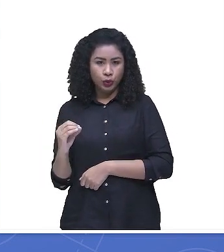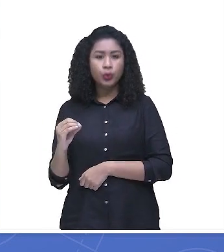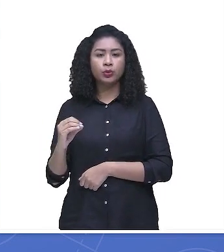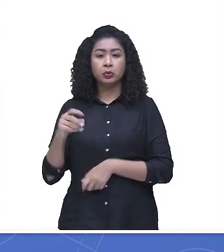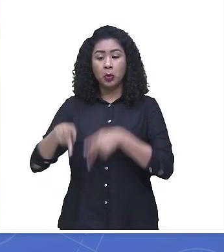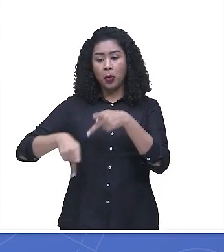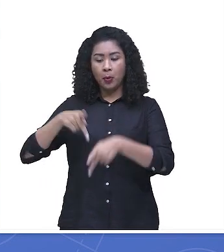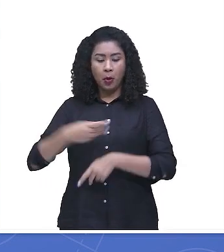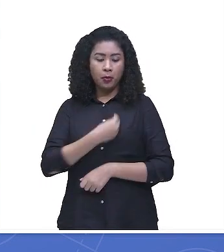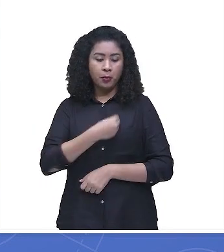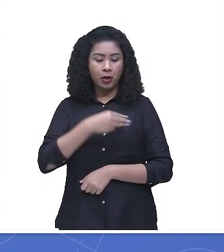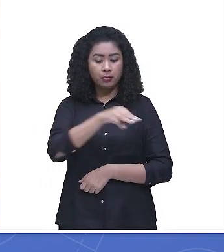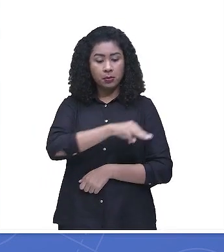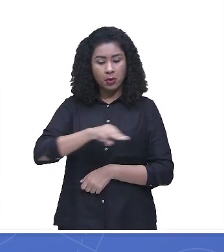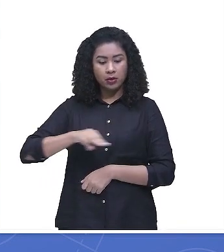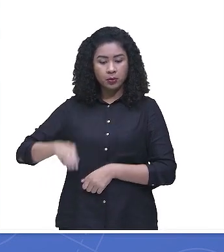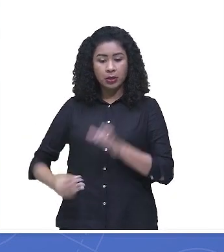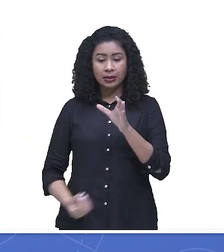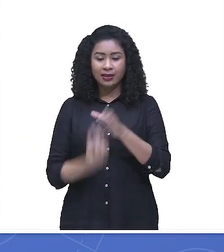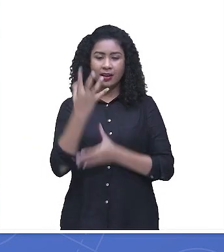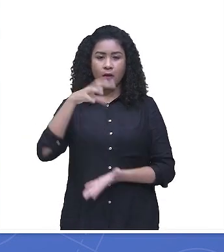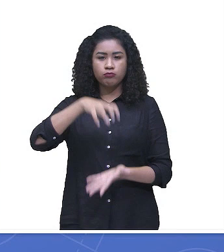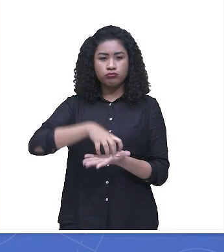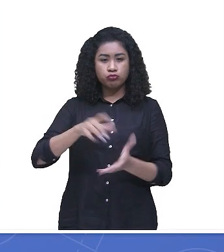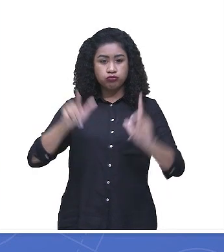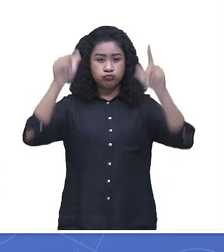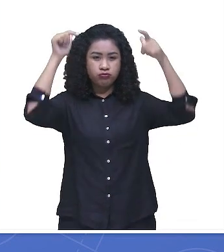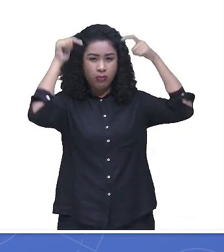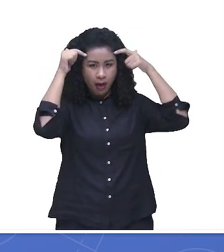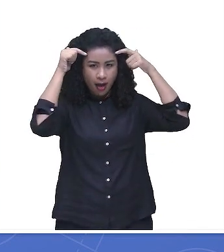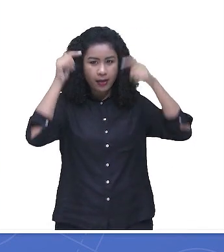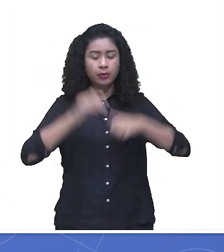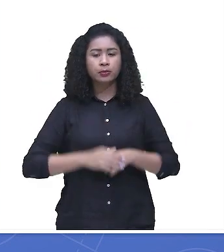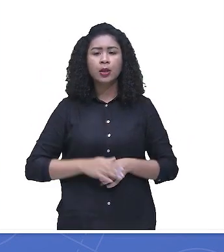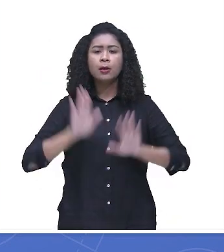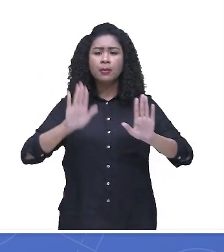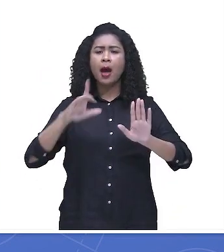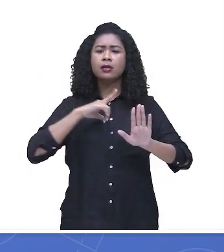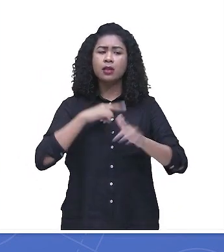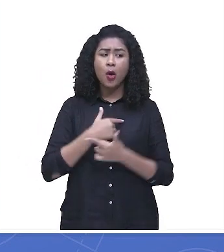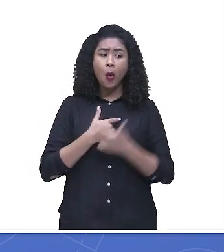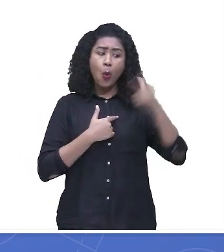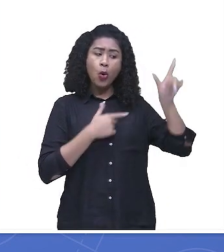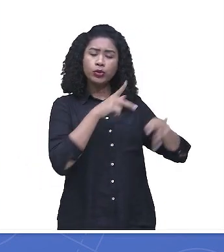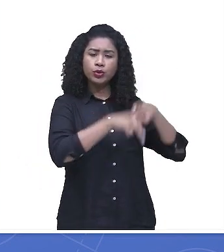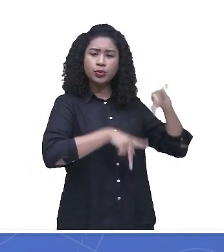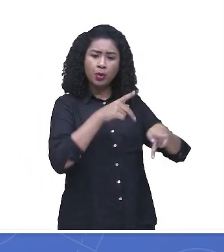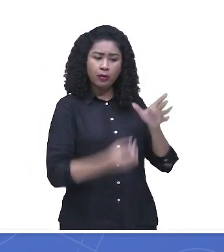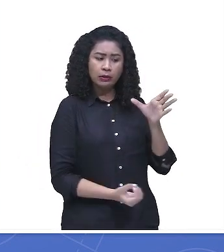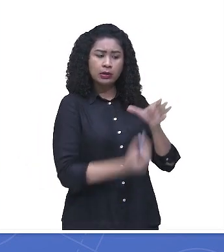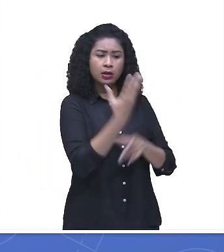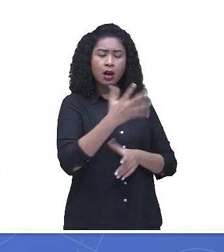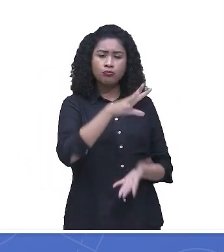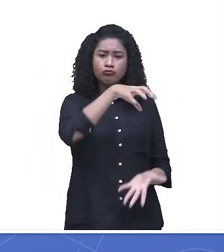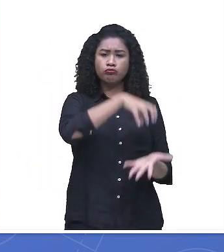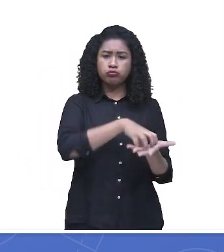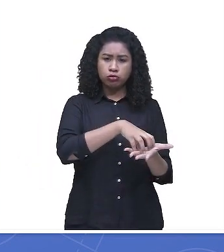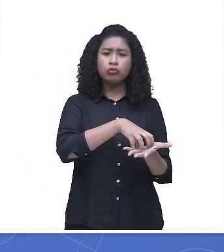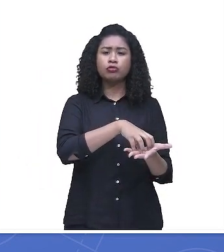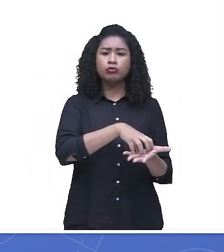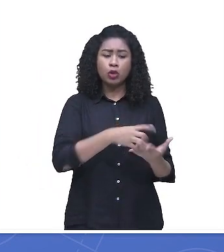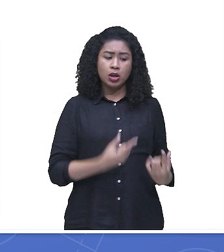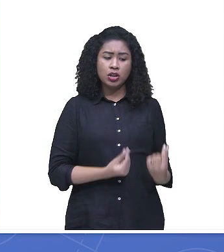612 a.C. Além dos assírios, quais outros povos mesopotâmicos também formaram próspero e grande império? Temos